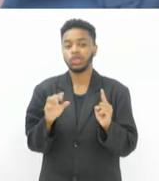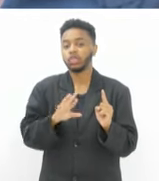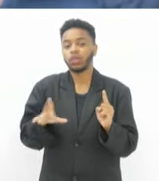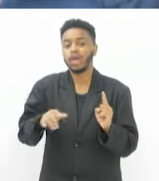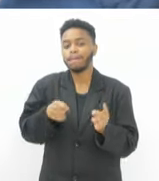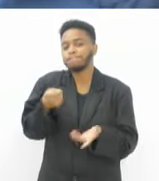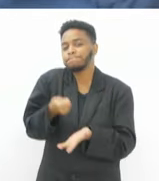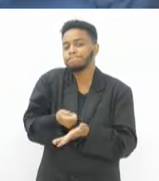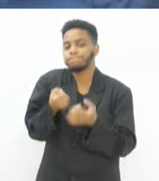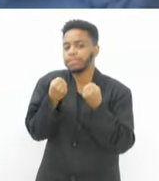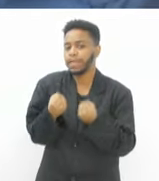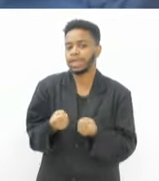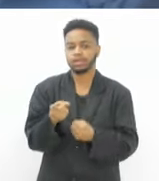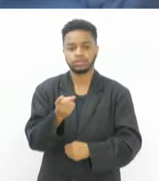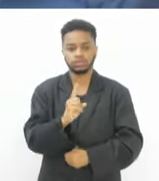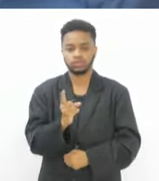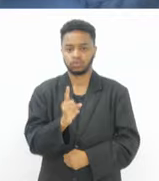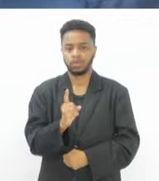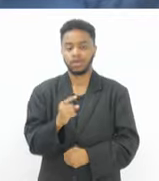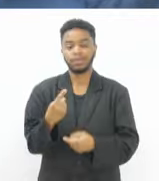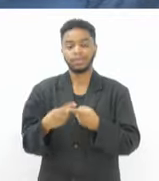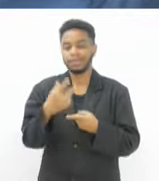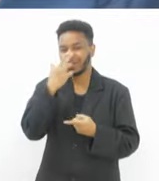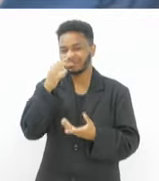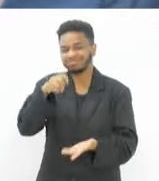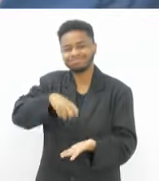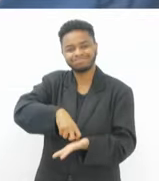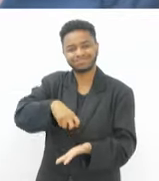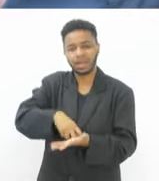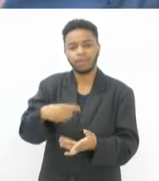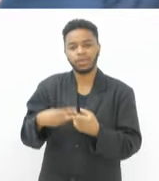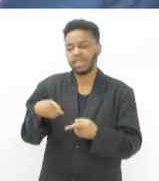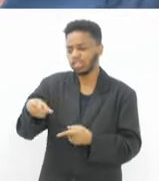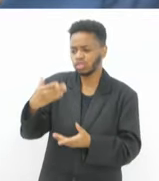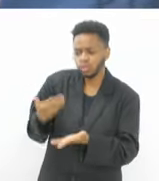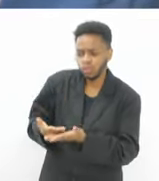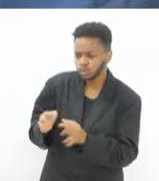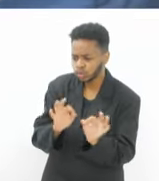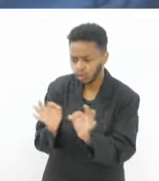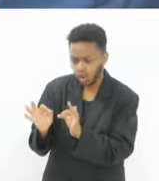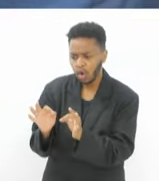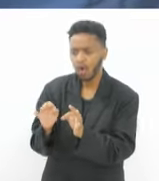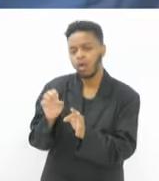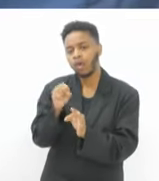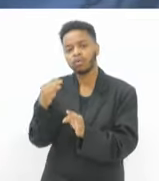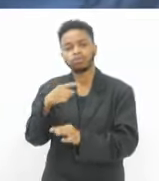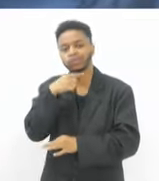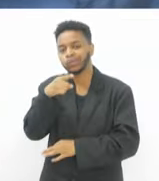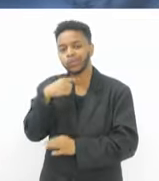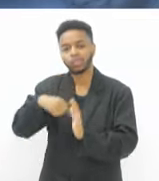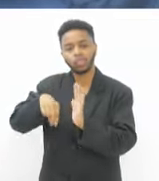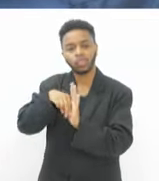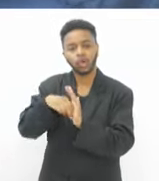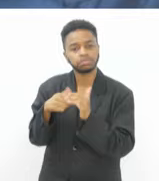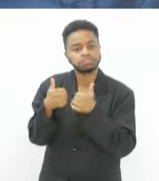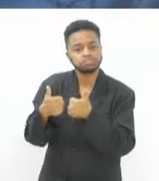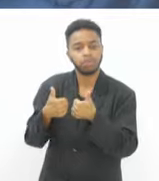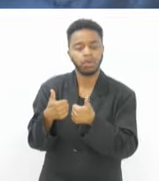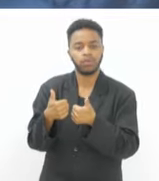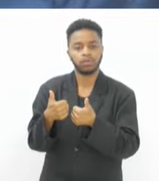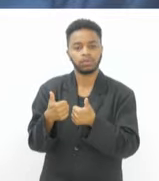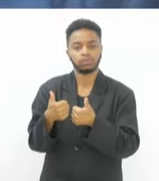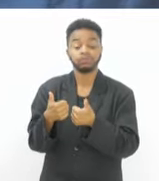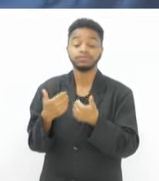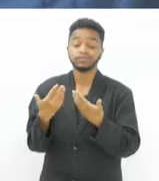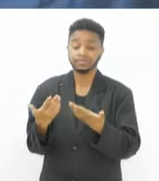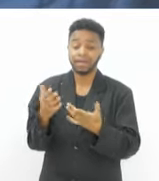peso para a criança de punição, por não ter estudado, por não ter conseguido alcançar os seus objetivos,